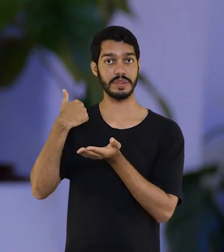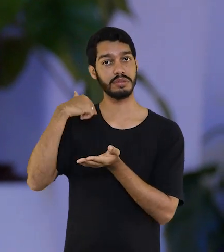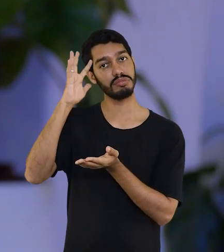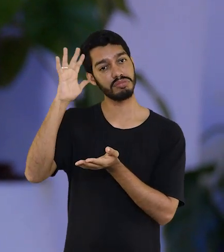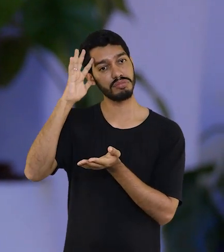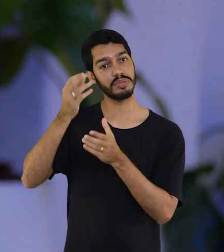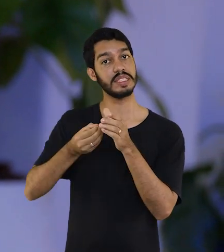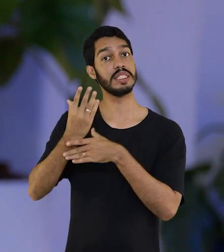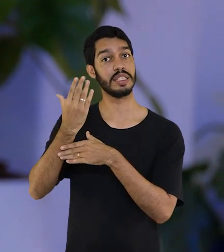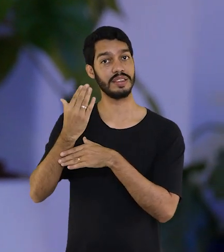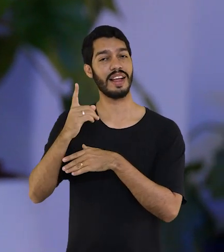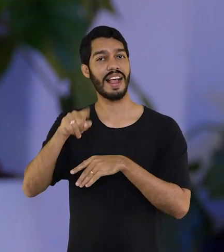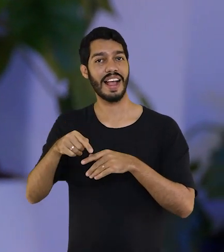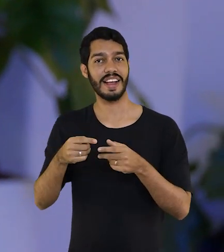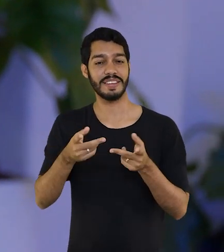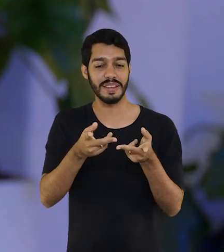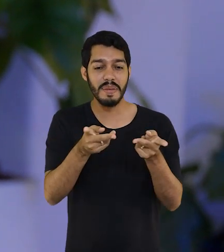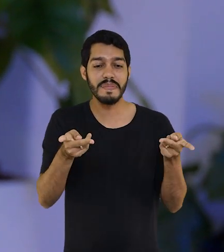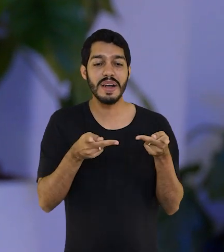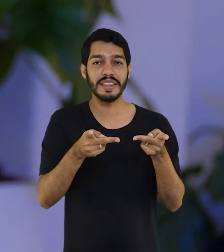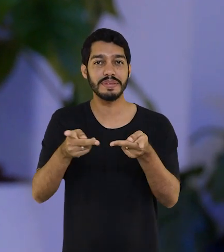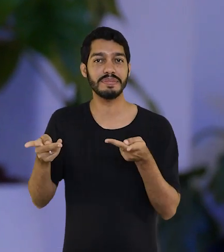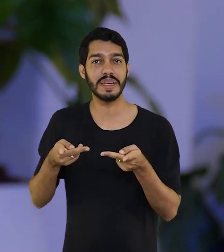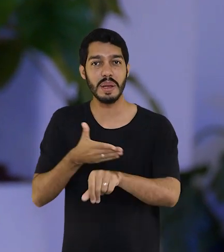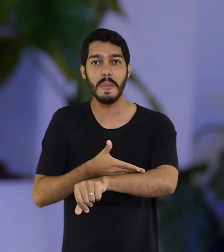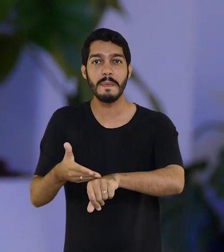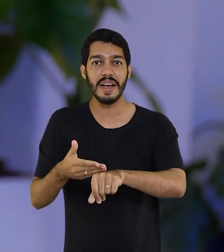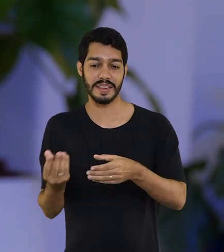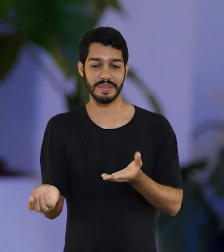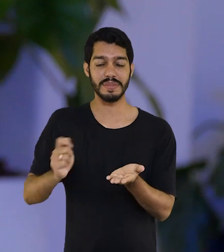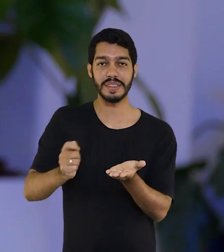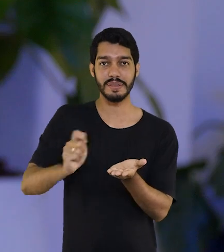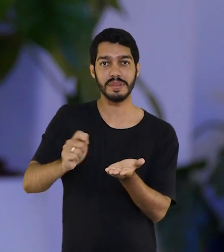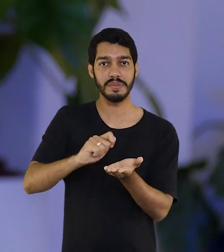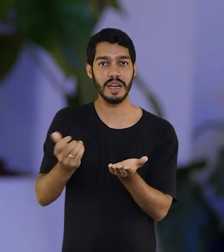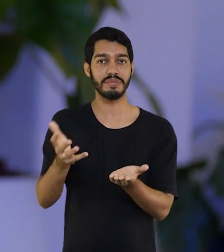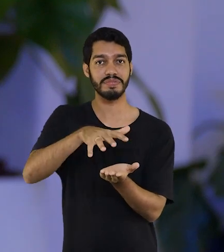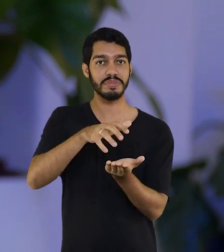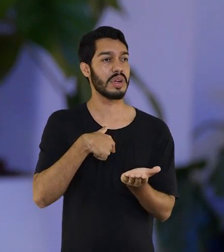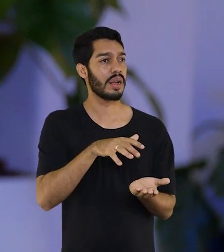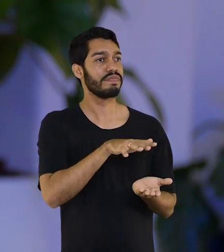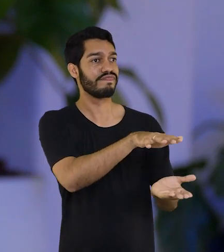acabei criando um projeto de distribuição de quentinha para a comunidade de rua, que depois se consolidou como